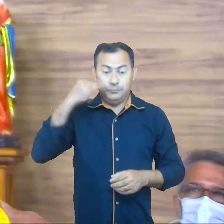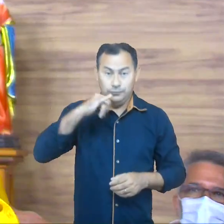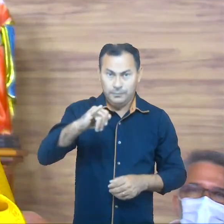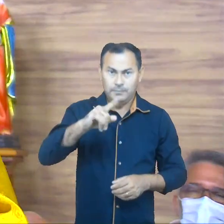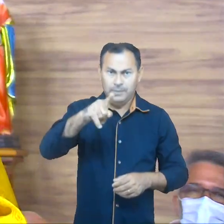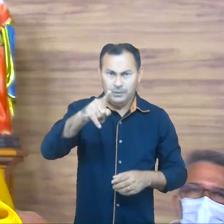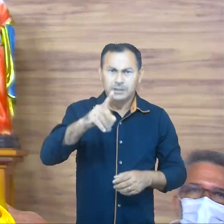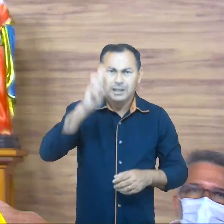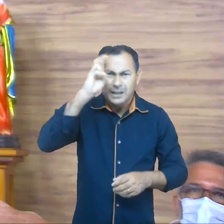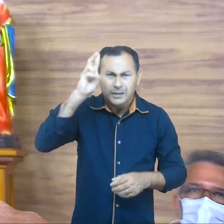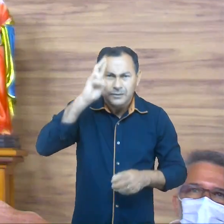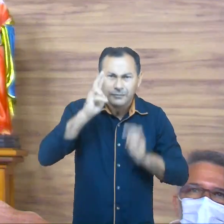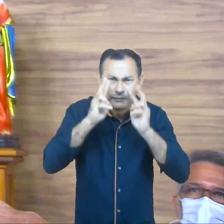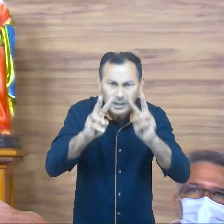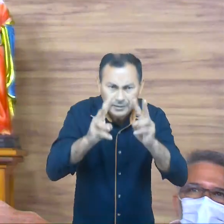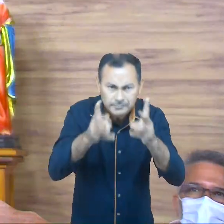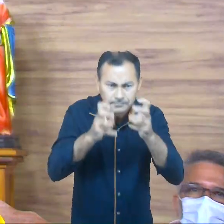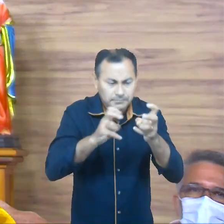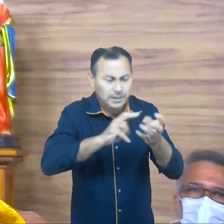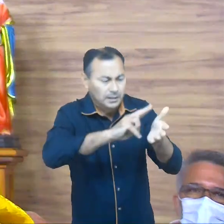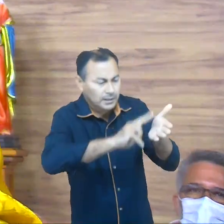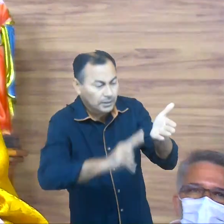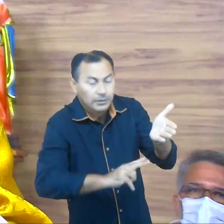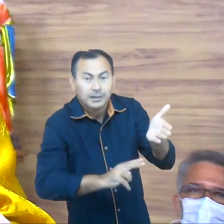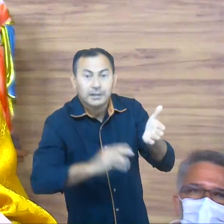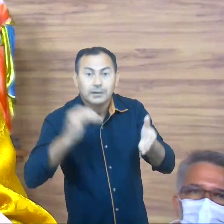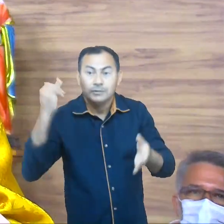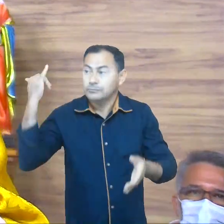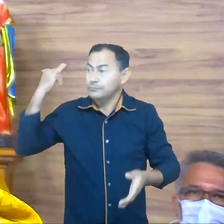aqui pela leitura que ele era medroso.